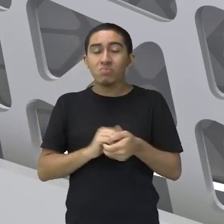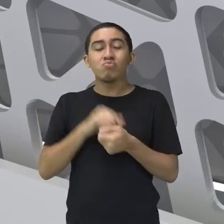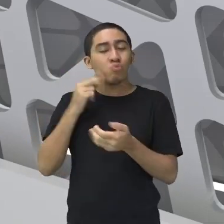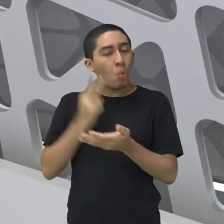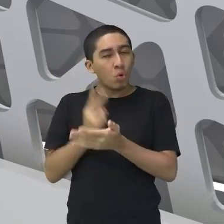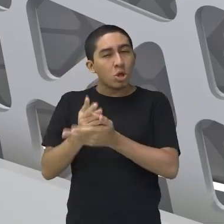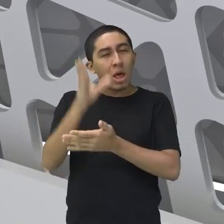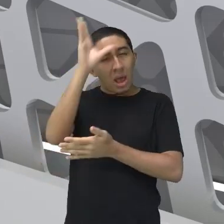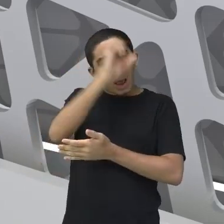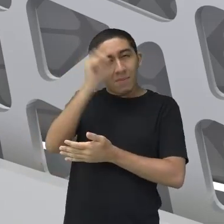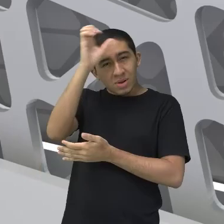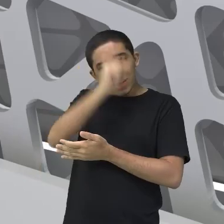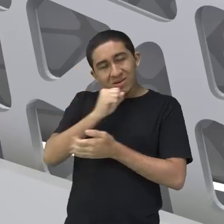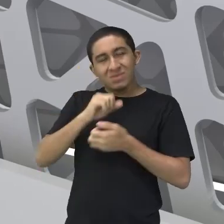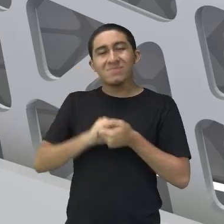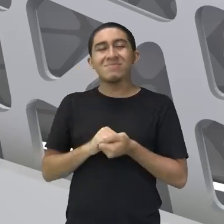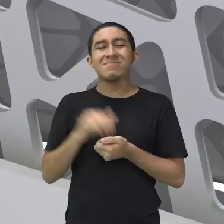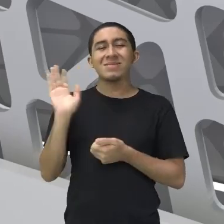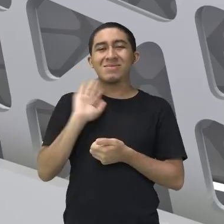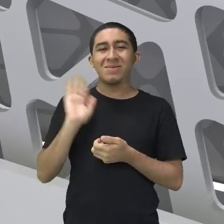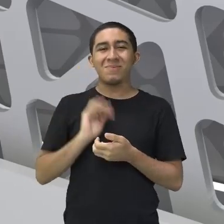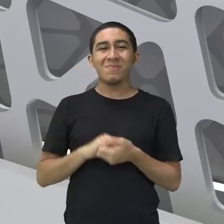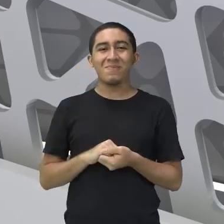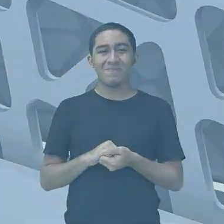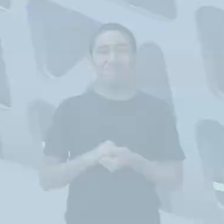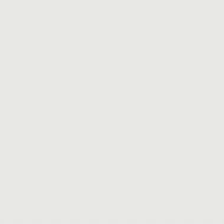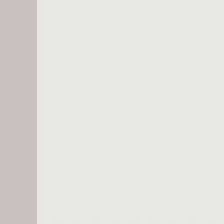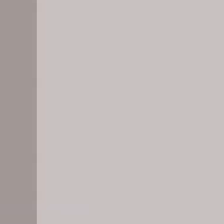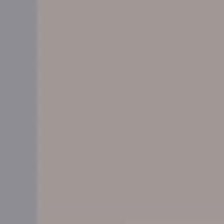Continuem aprendendo e até mais.